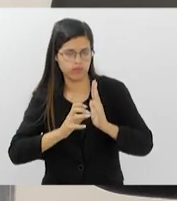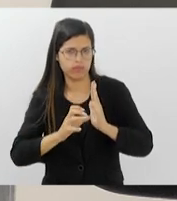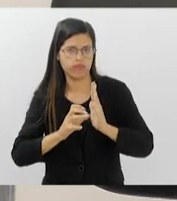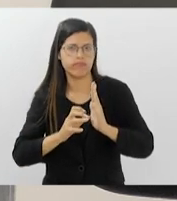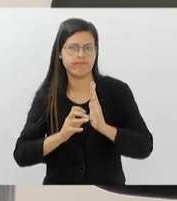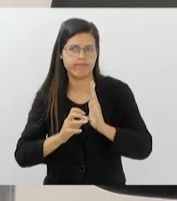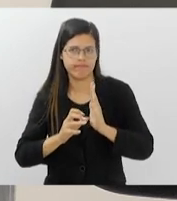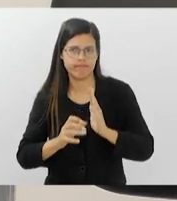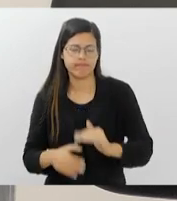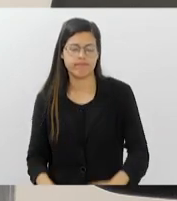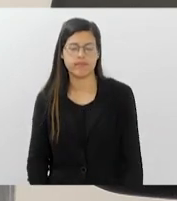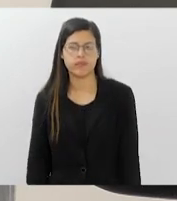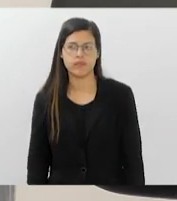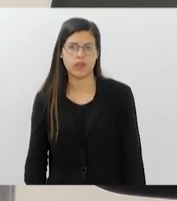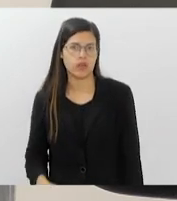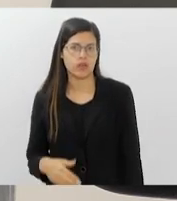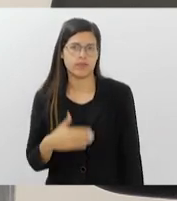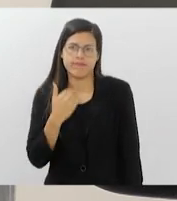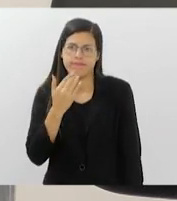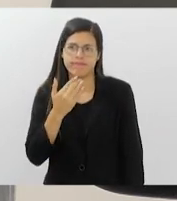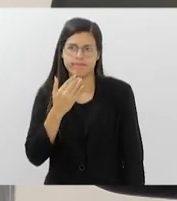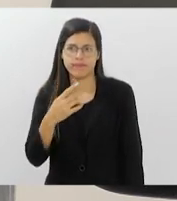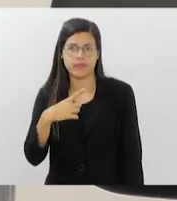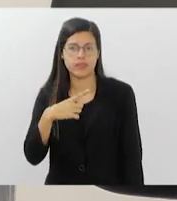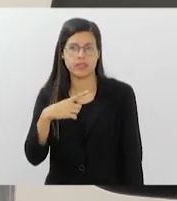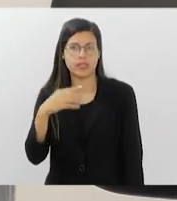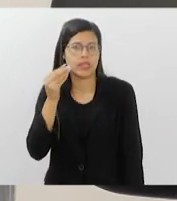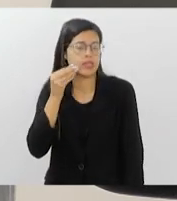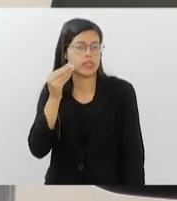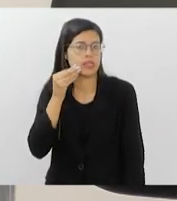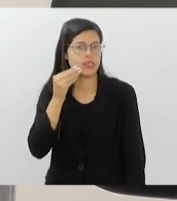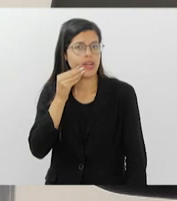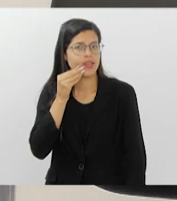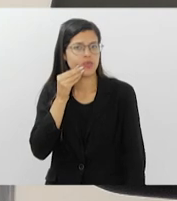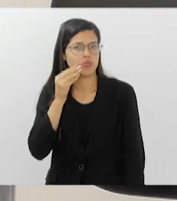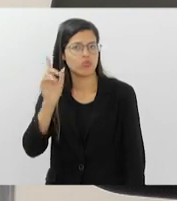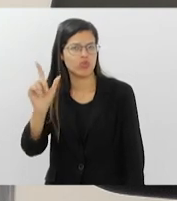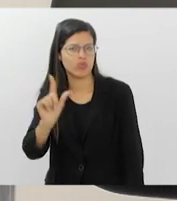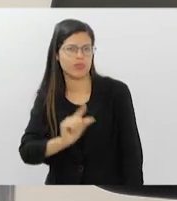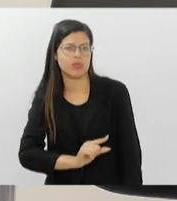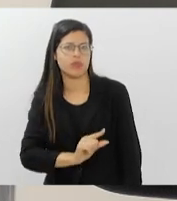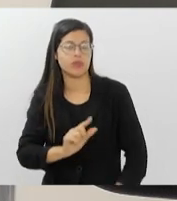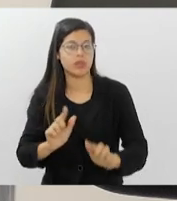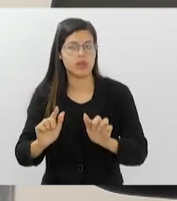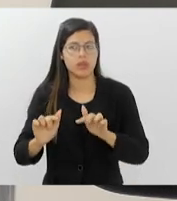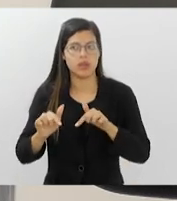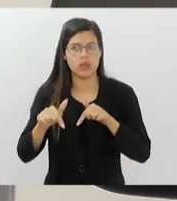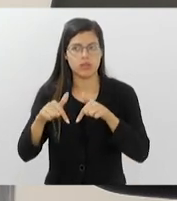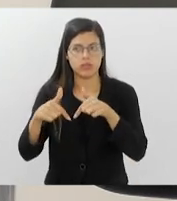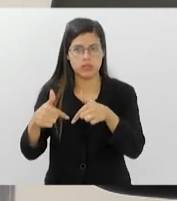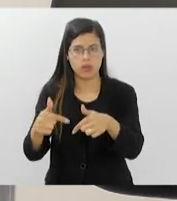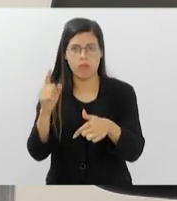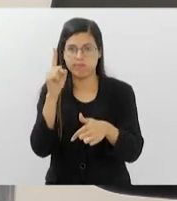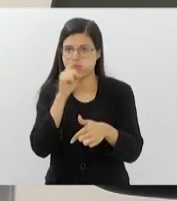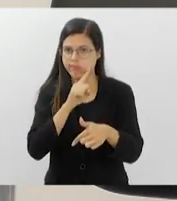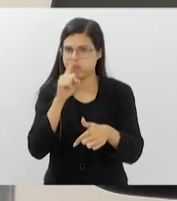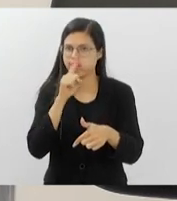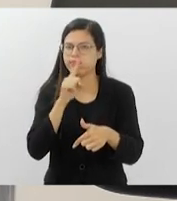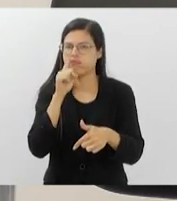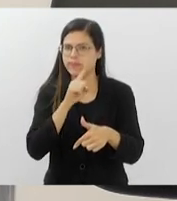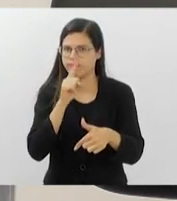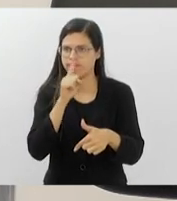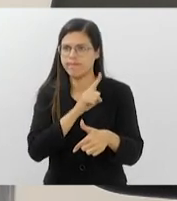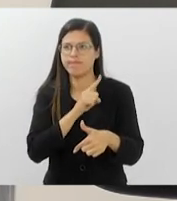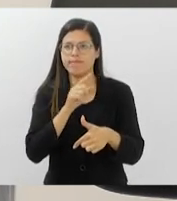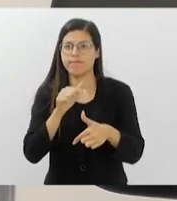estatutários não adianta como a gente tem tentado minimizar a ação precária e dolosa